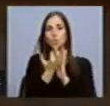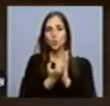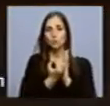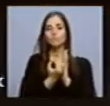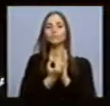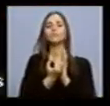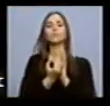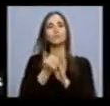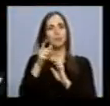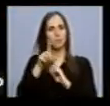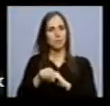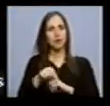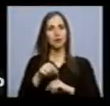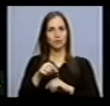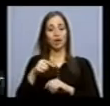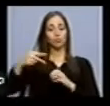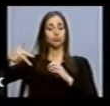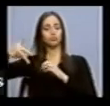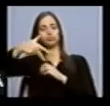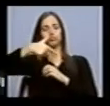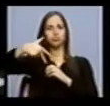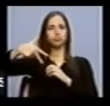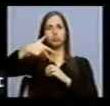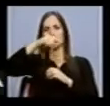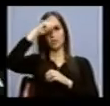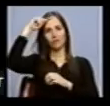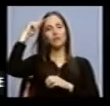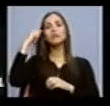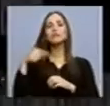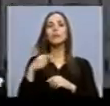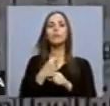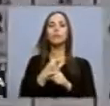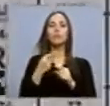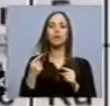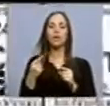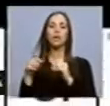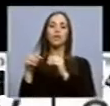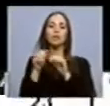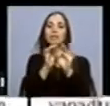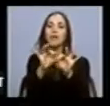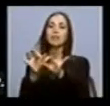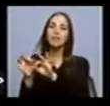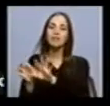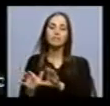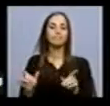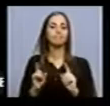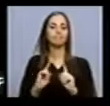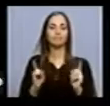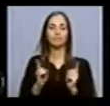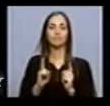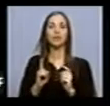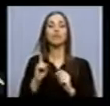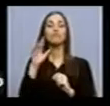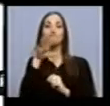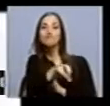particularmente difícil de mapear, digamos assim. Porquê? Porque ele não é uniforme. A Juno conseguiu detectar zonas em